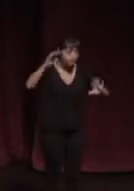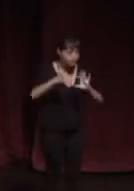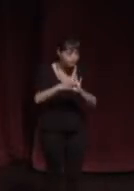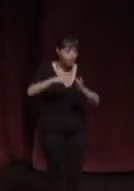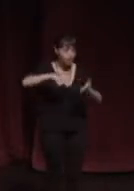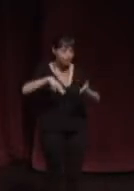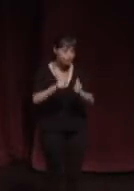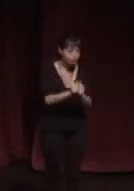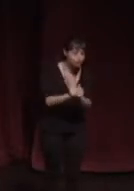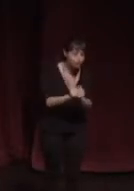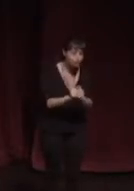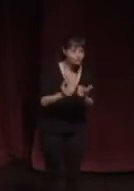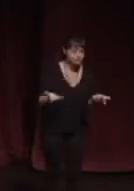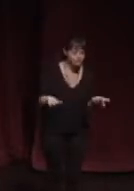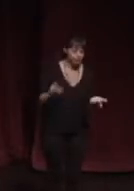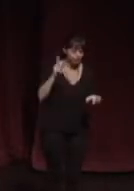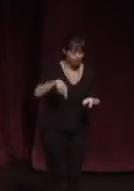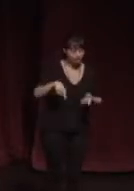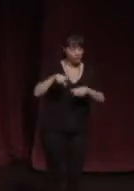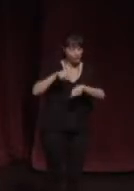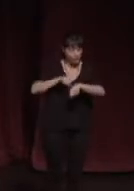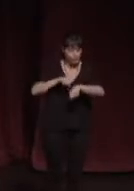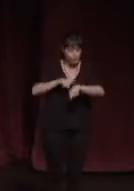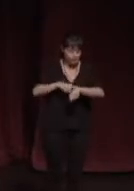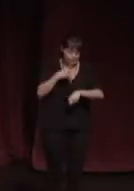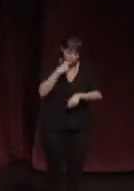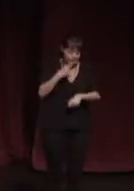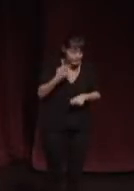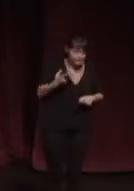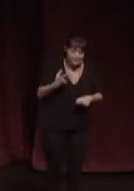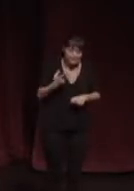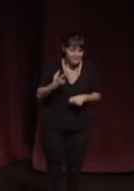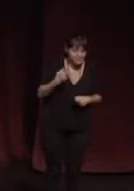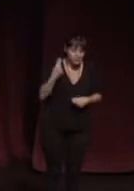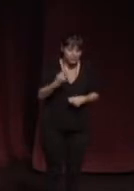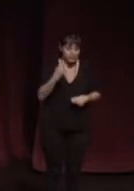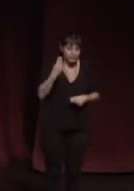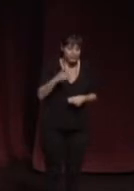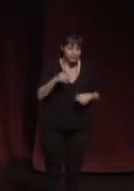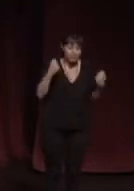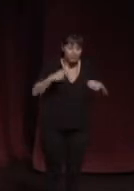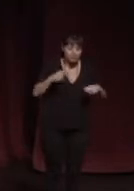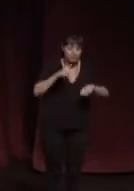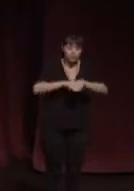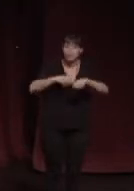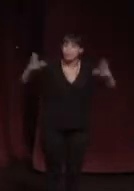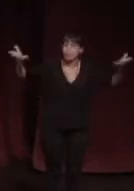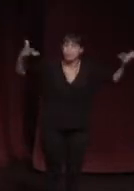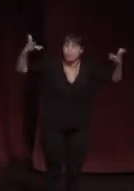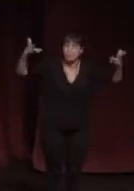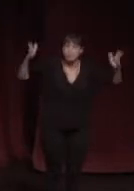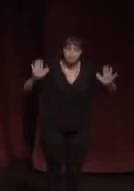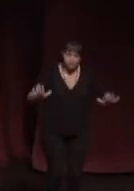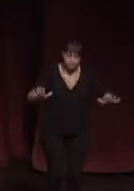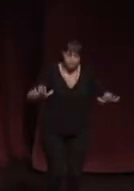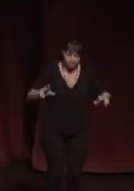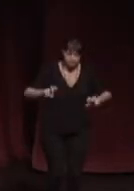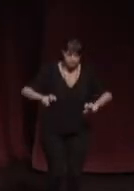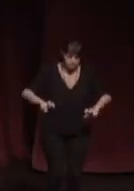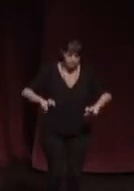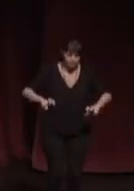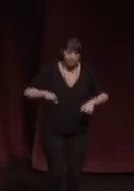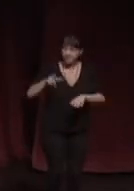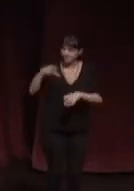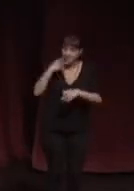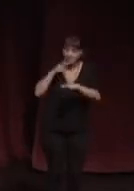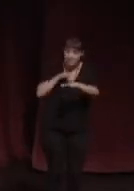e criar este tempo que a gente fala que é tão escasso e esse momento de pausa. A gente falou que a gente chega cheio de trânsito,